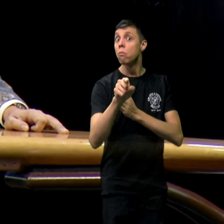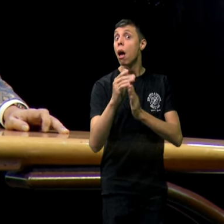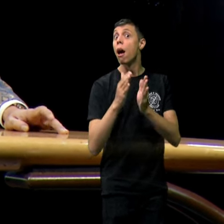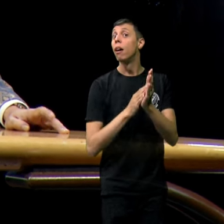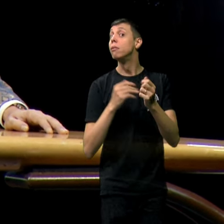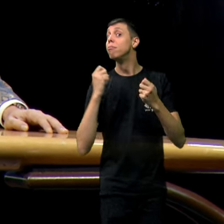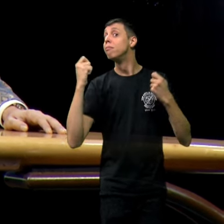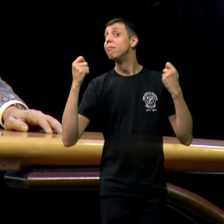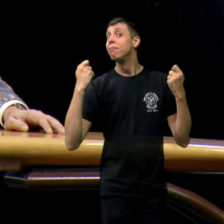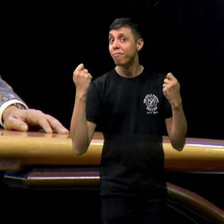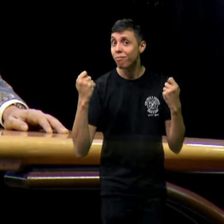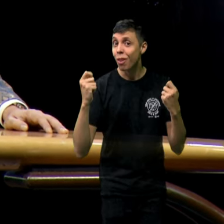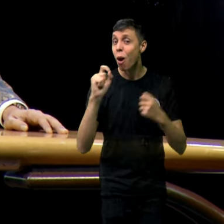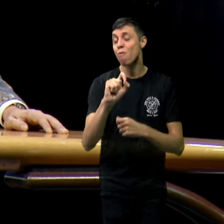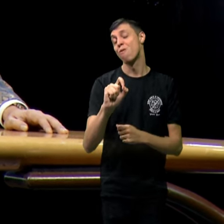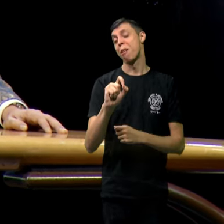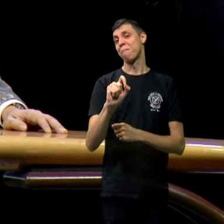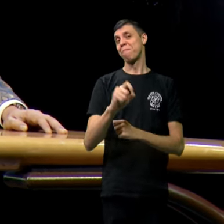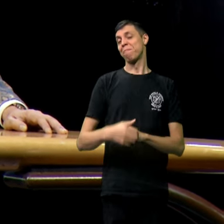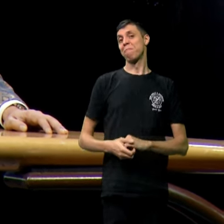Aleluia.